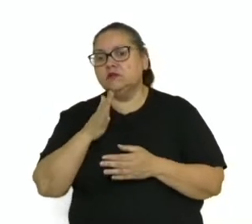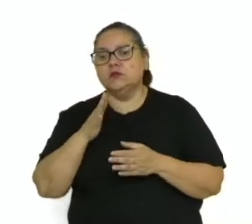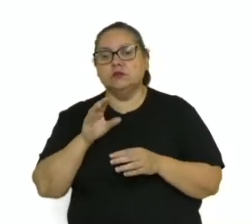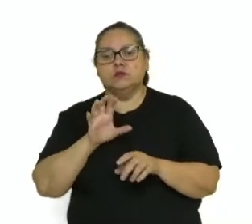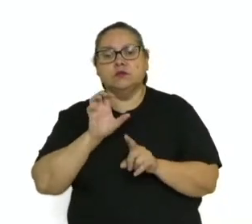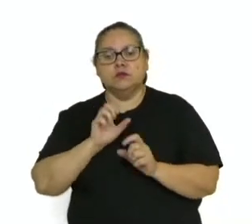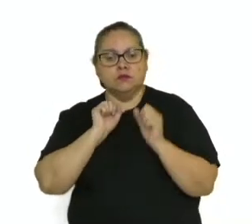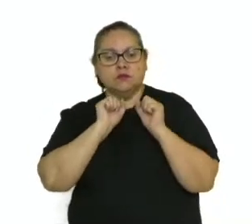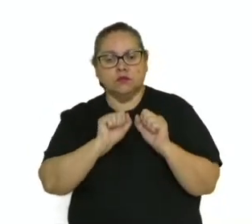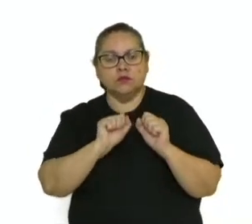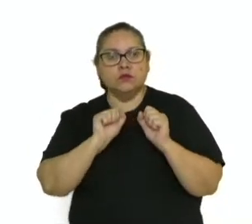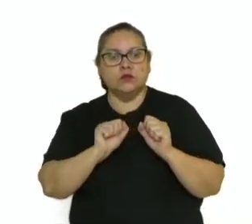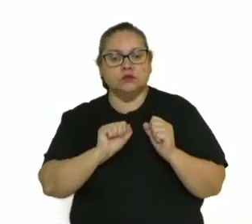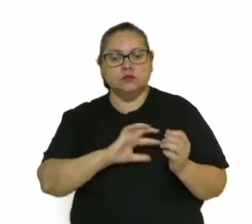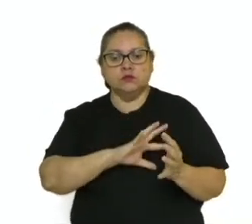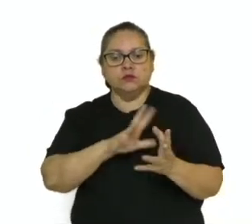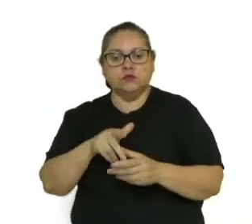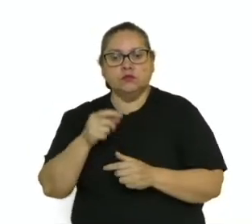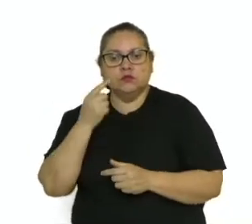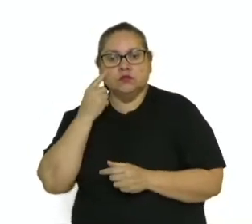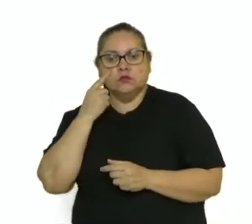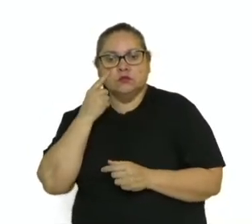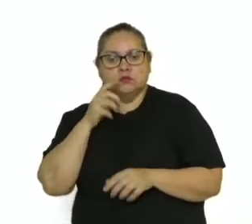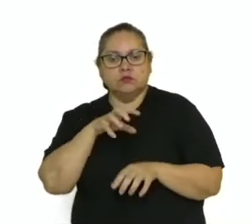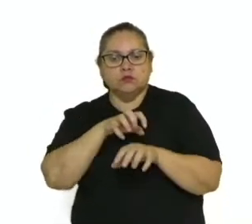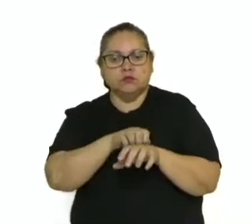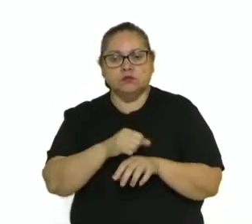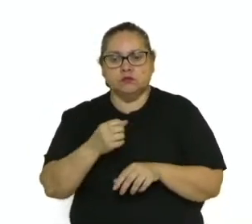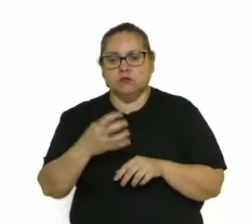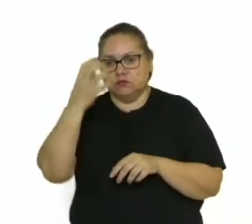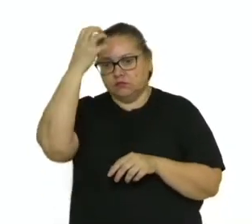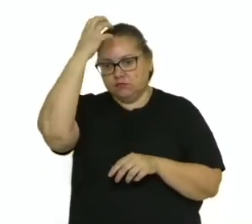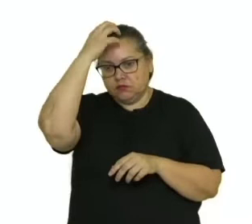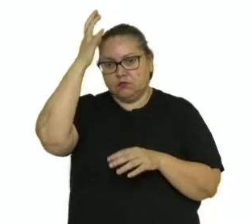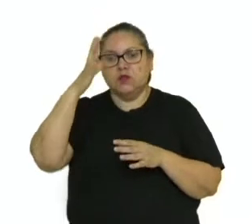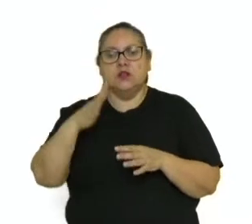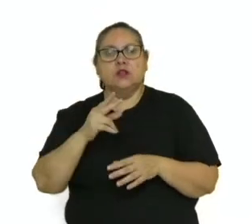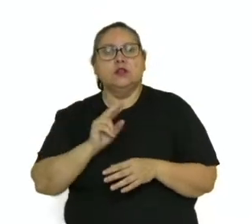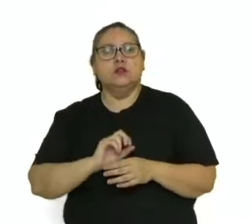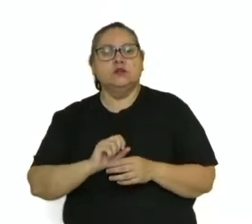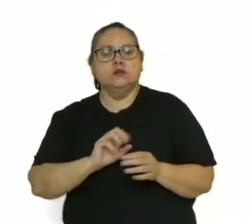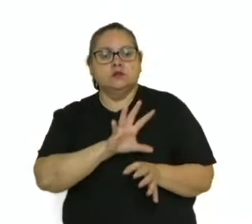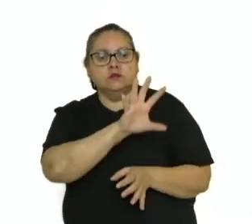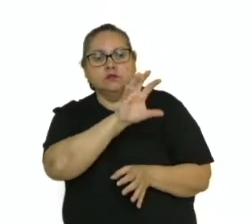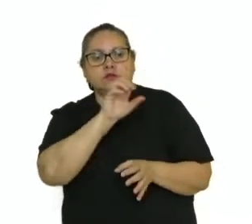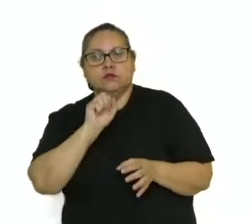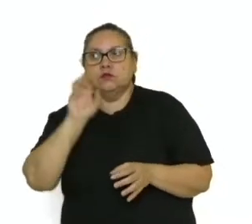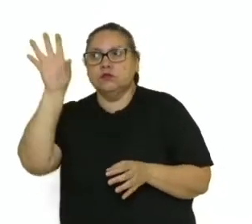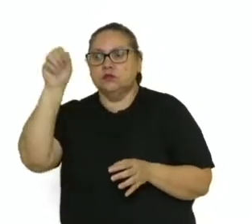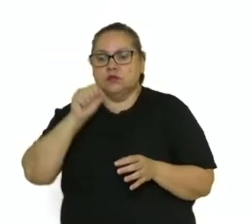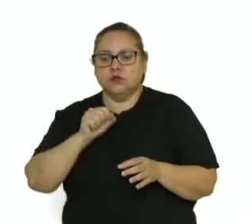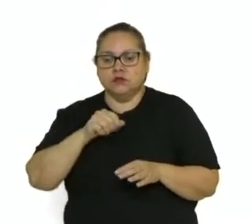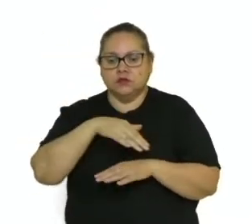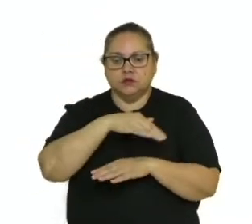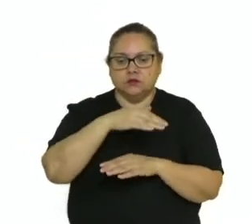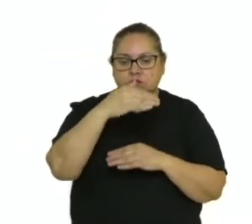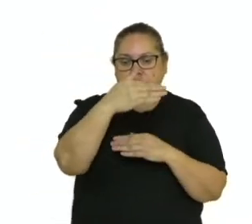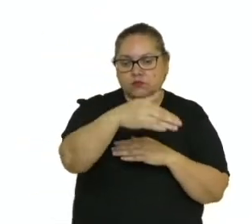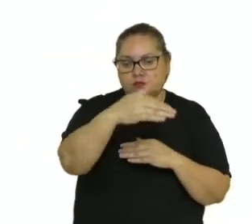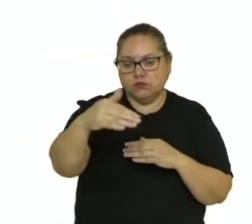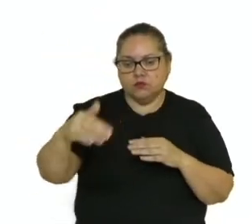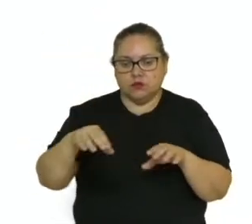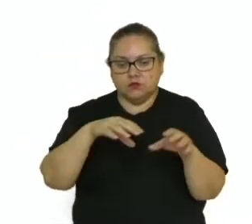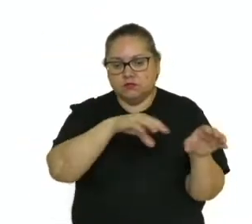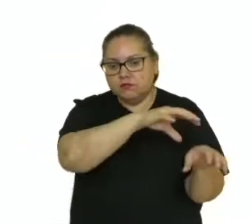poder sobre o mundo, sob a ótica do colonialismo e do imperialismo, ao importar as matérias-primas das periferias e colônias